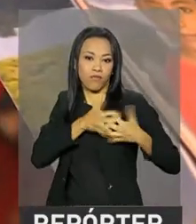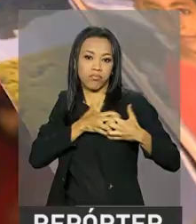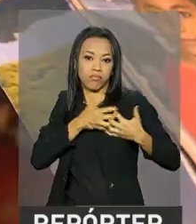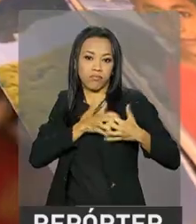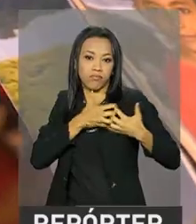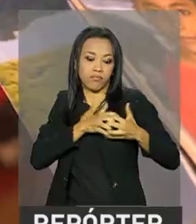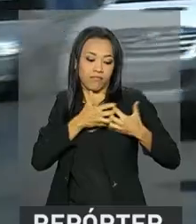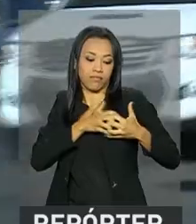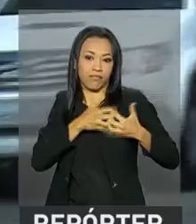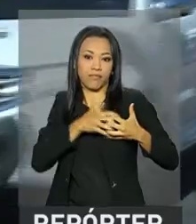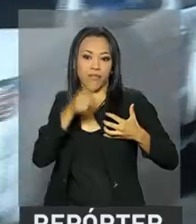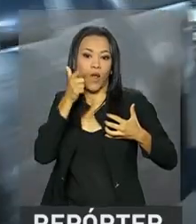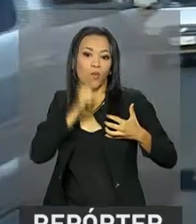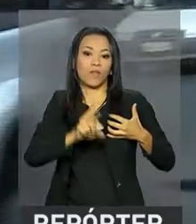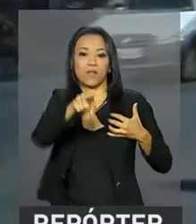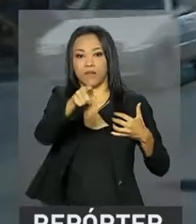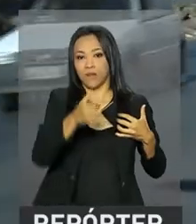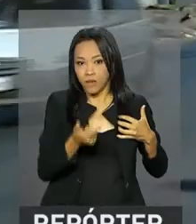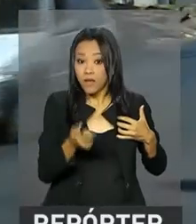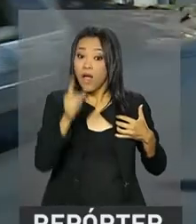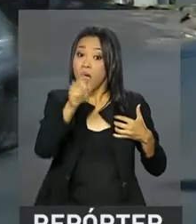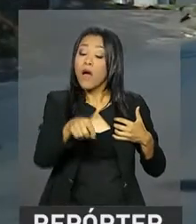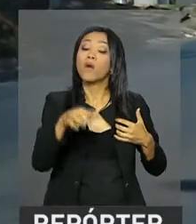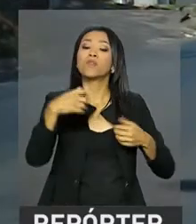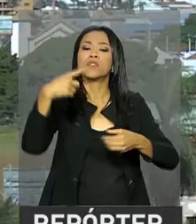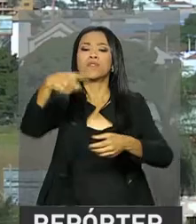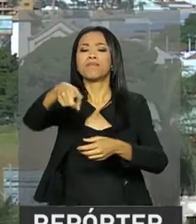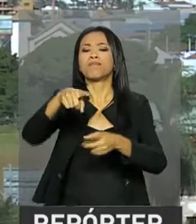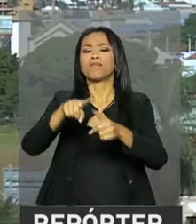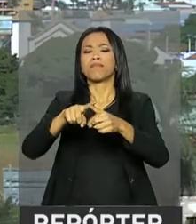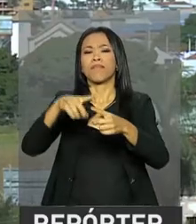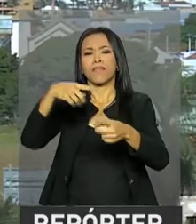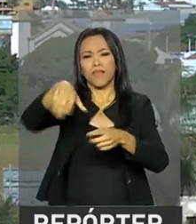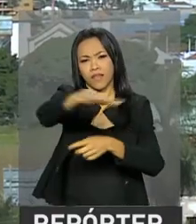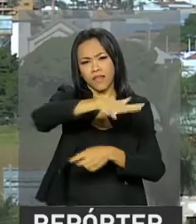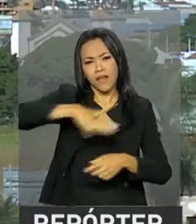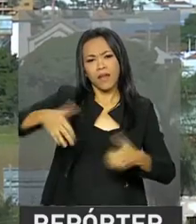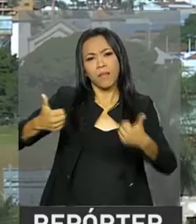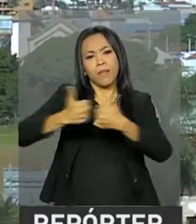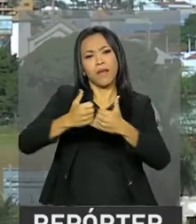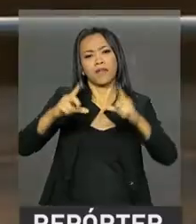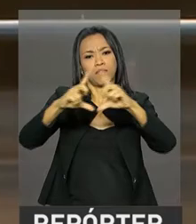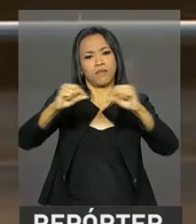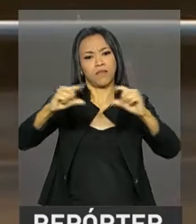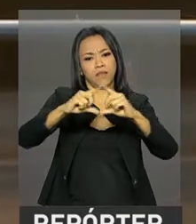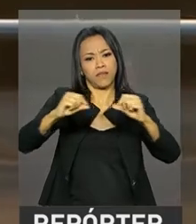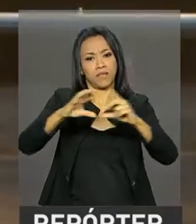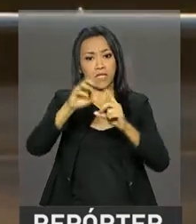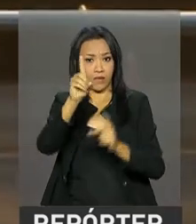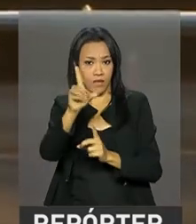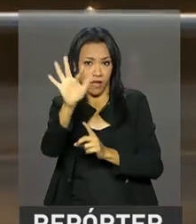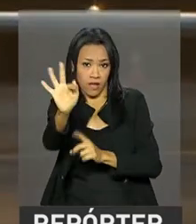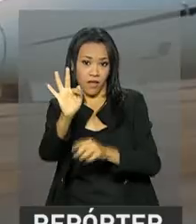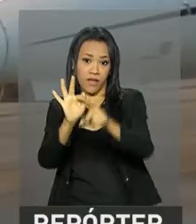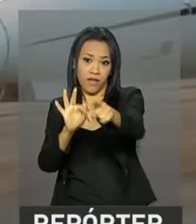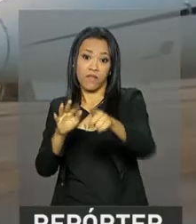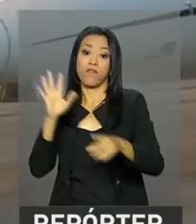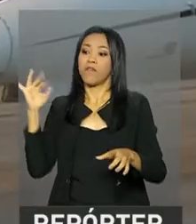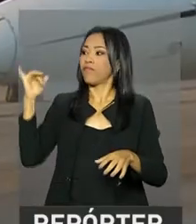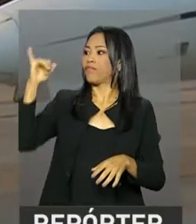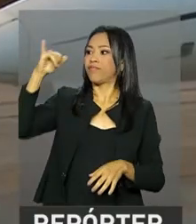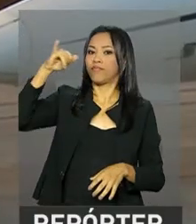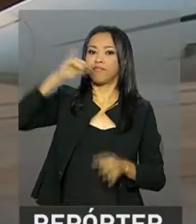bate no peito da menina de luziânia cidade goiana do entorno do distrito federal veio de minas gerais não vou da